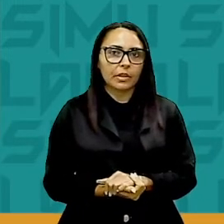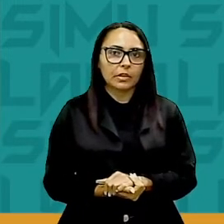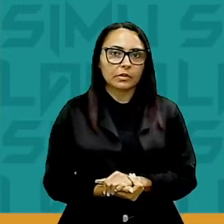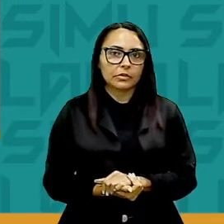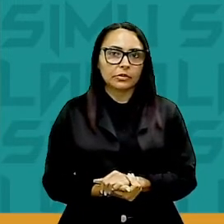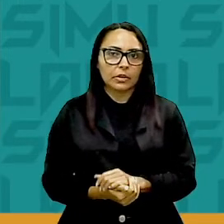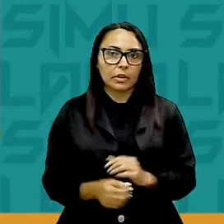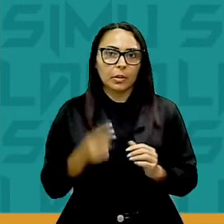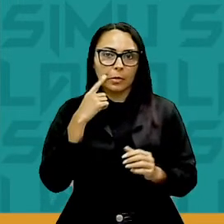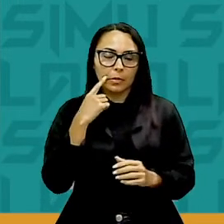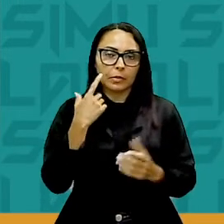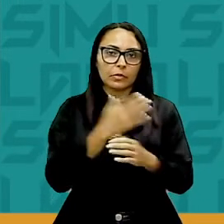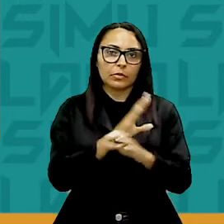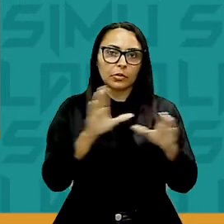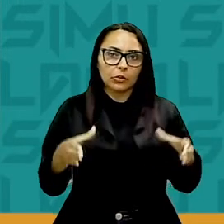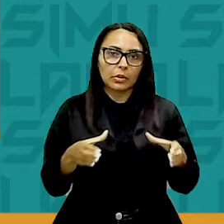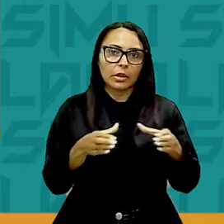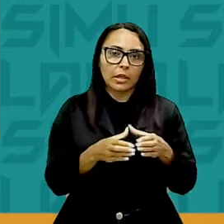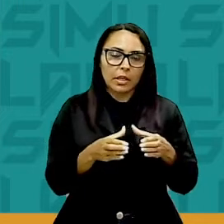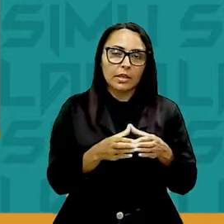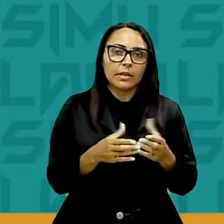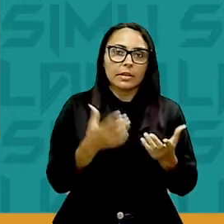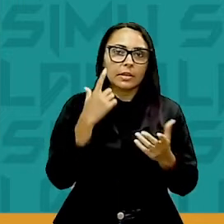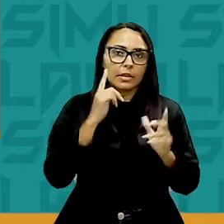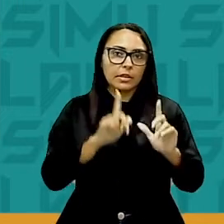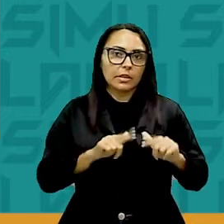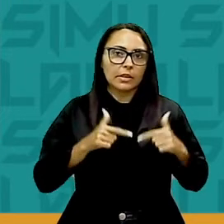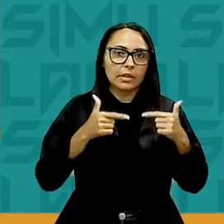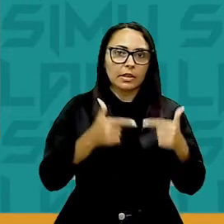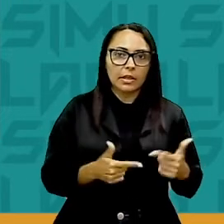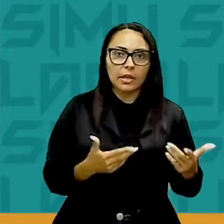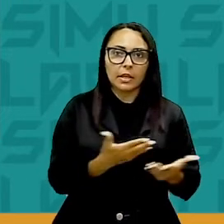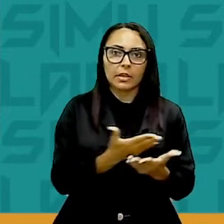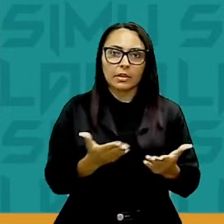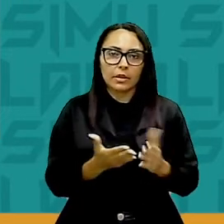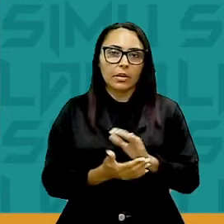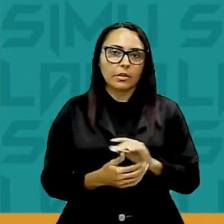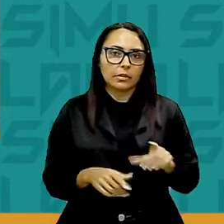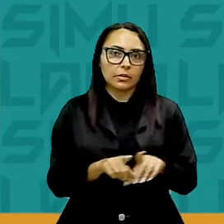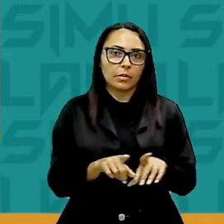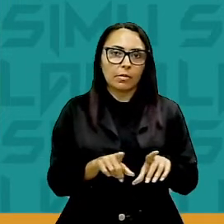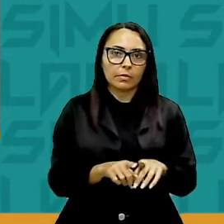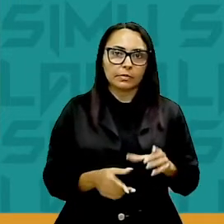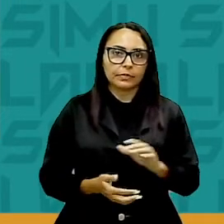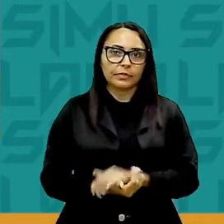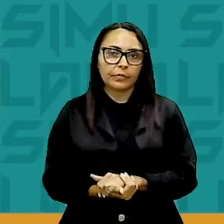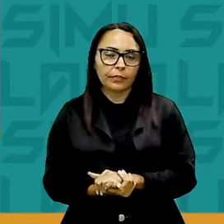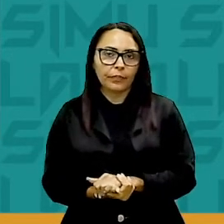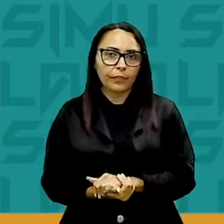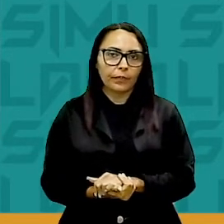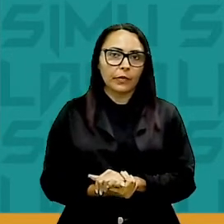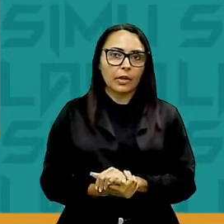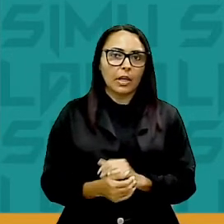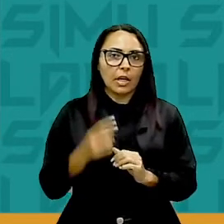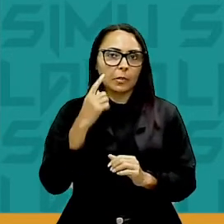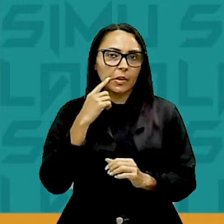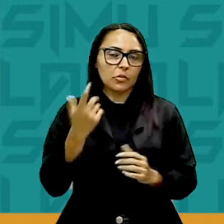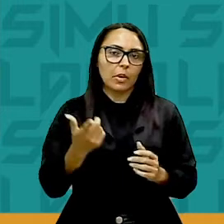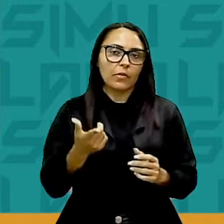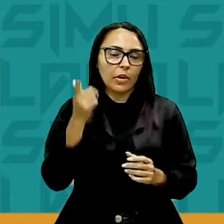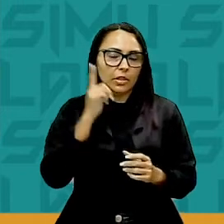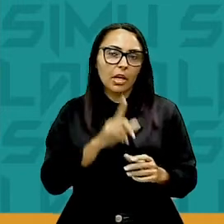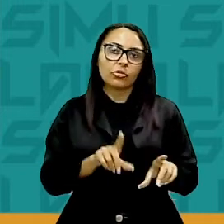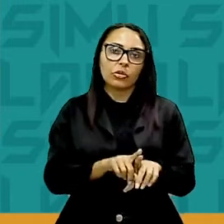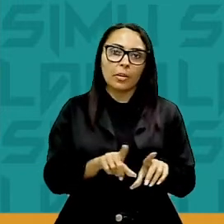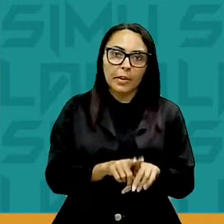contra o capitalismo, na verdade, né, para que todos pudessem ter os mesmos salários, as mesmas vantagens, né,